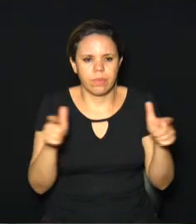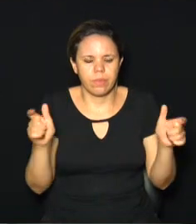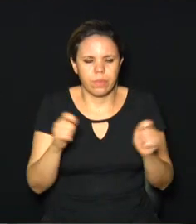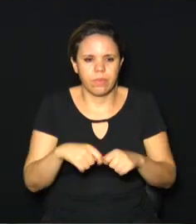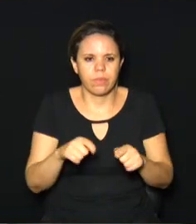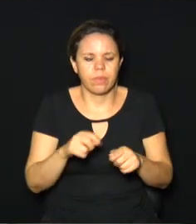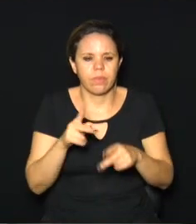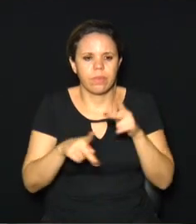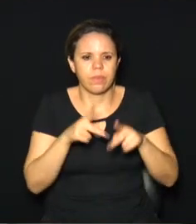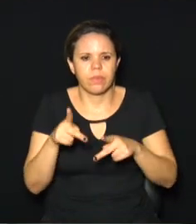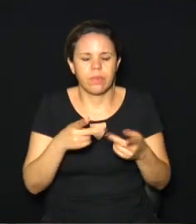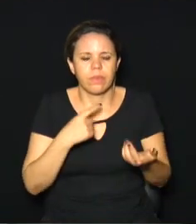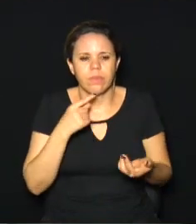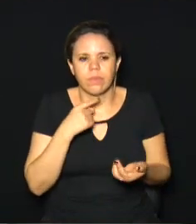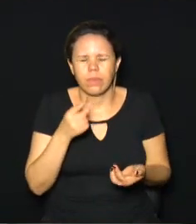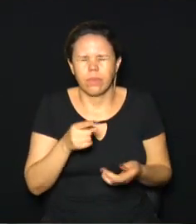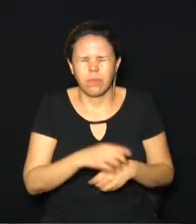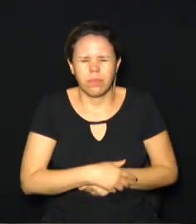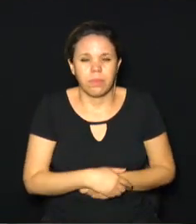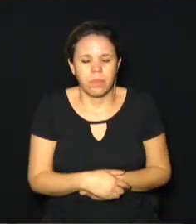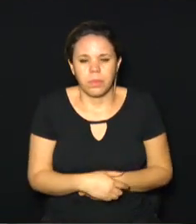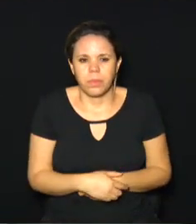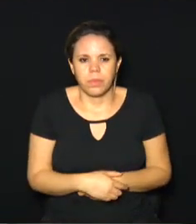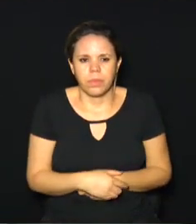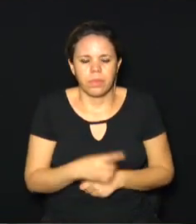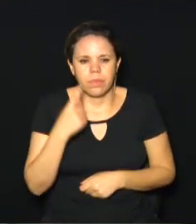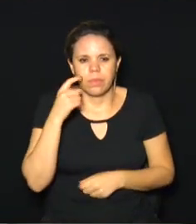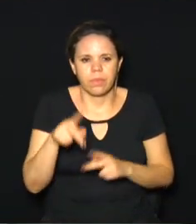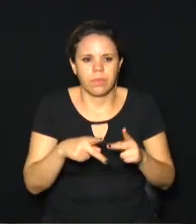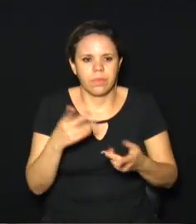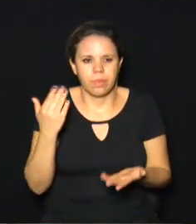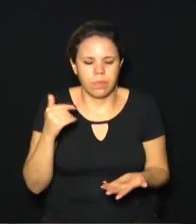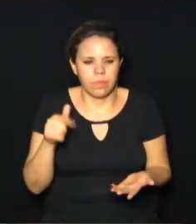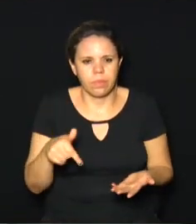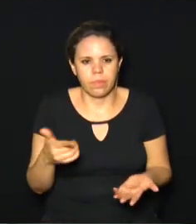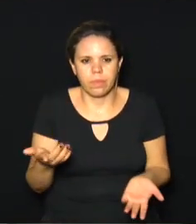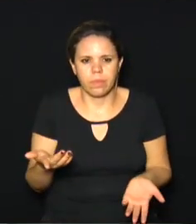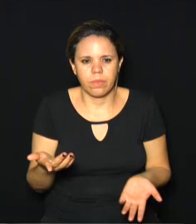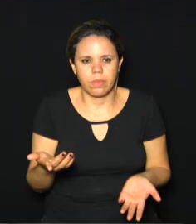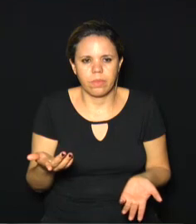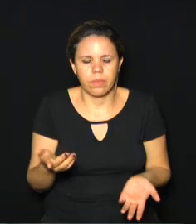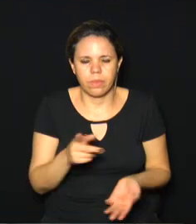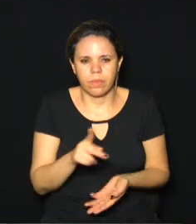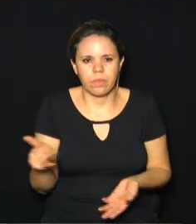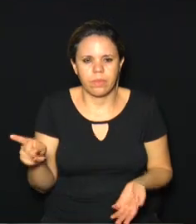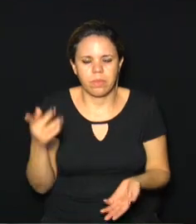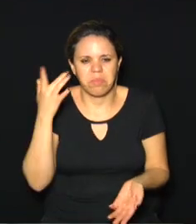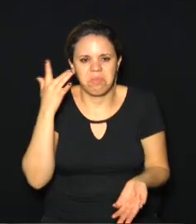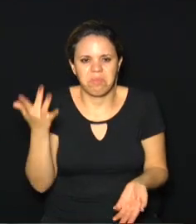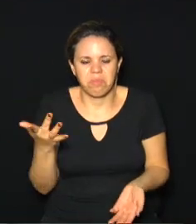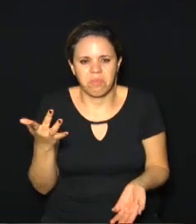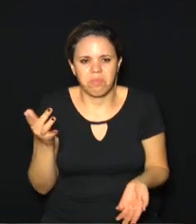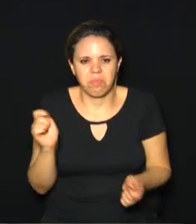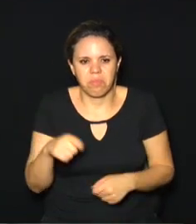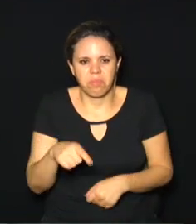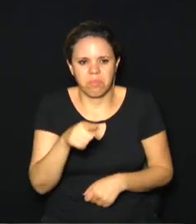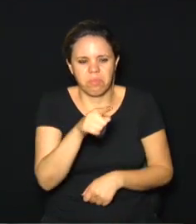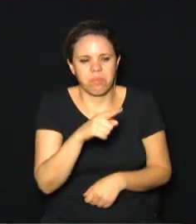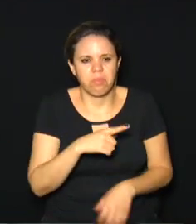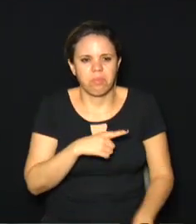aí as pessoas, né, e aos interessados. Enfim, é isso, presidente. Eu não sei se o senhor